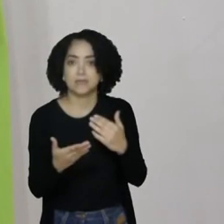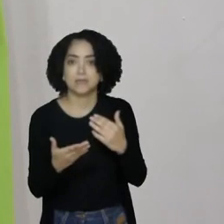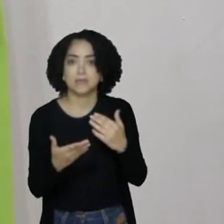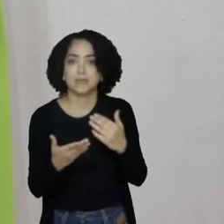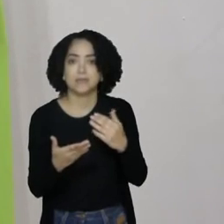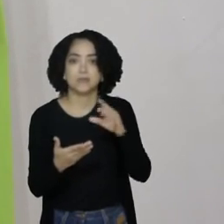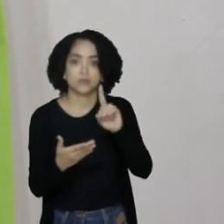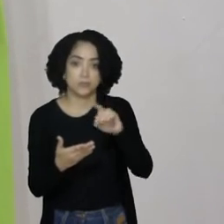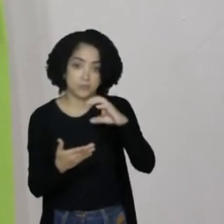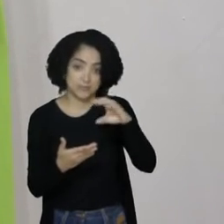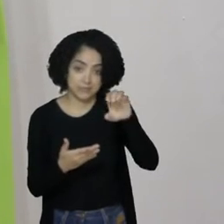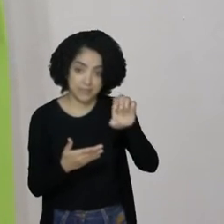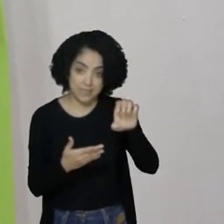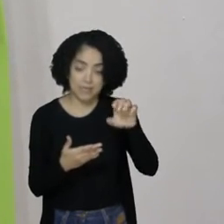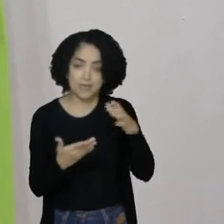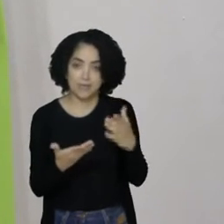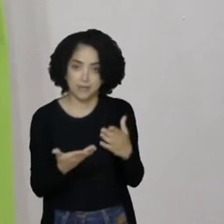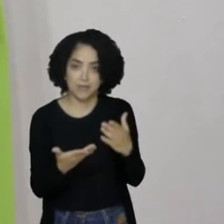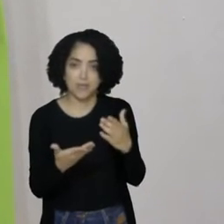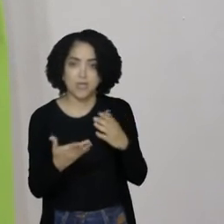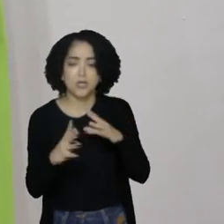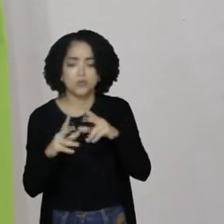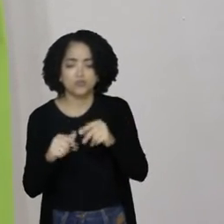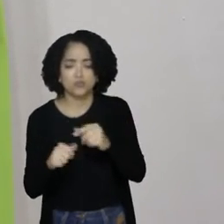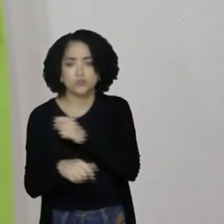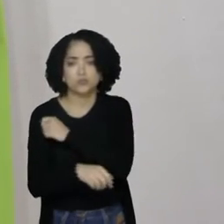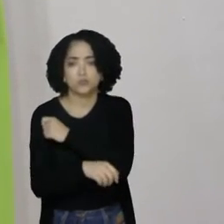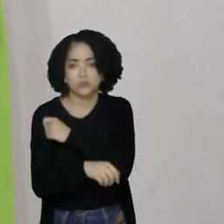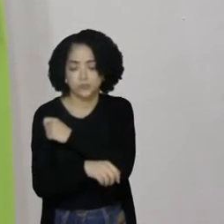outro e-mail do DCE, para todos os alunos da UFSC.